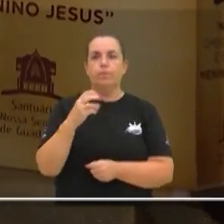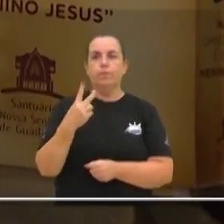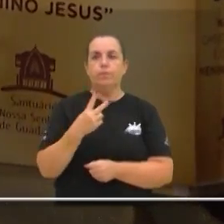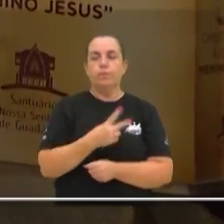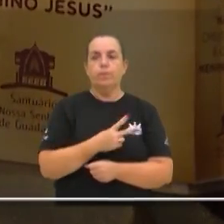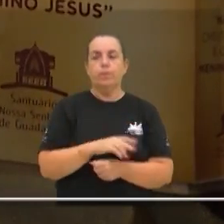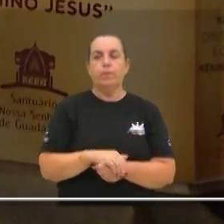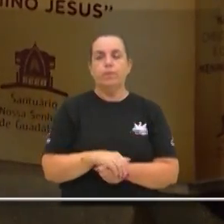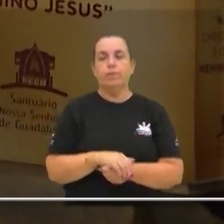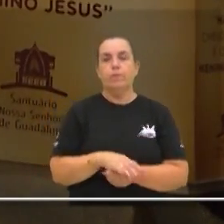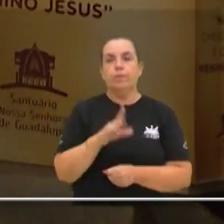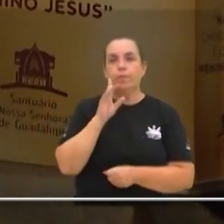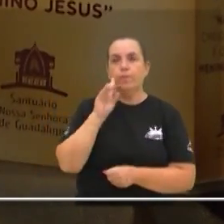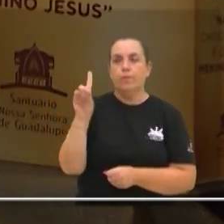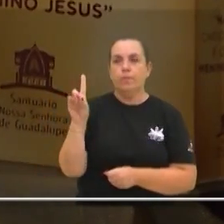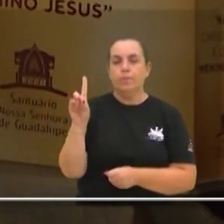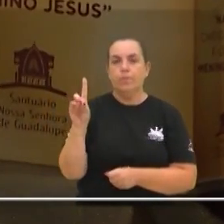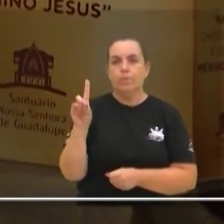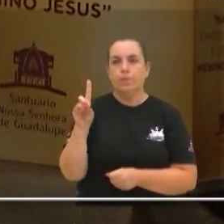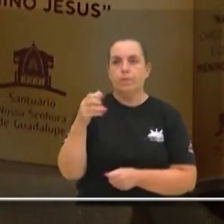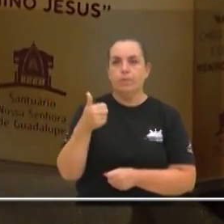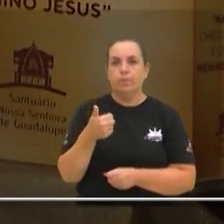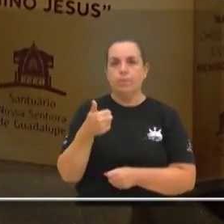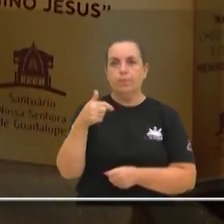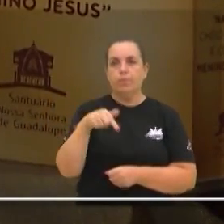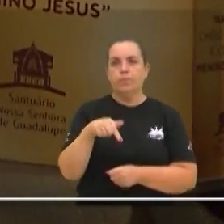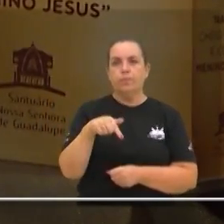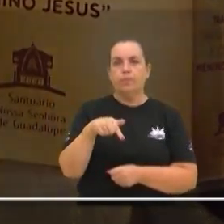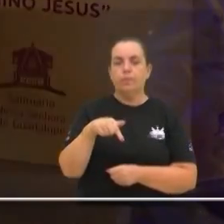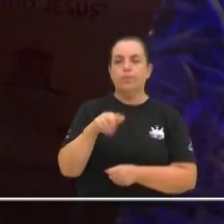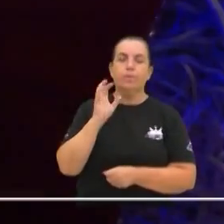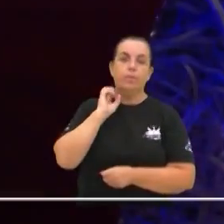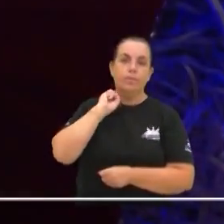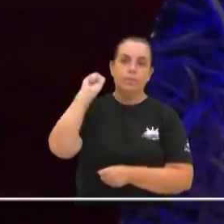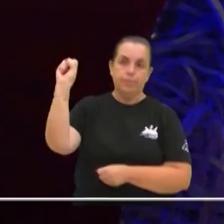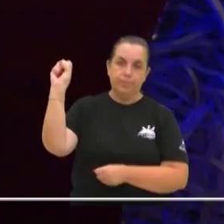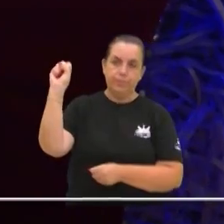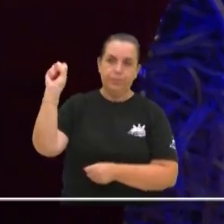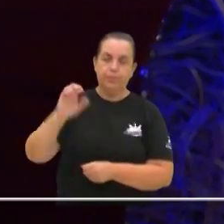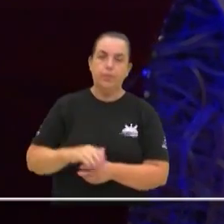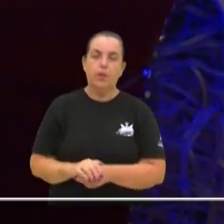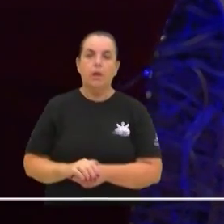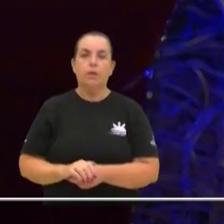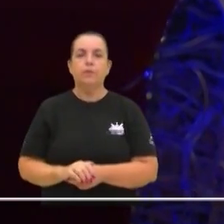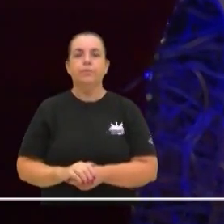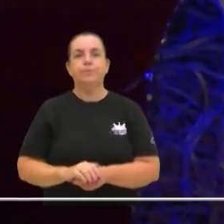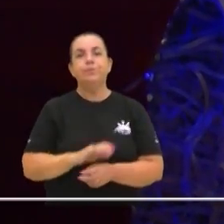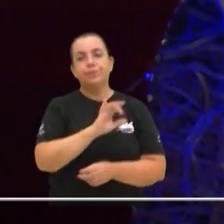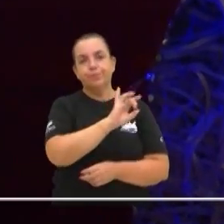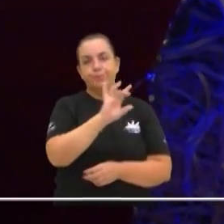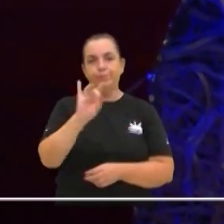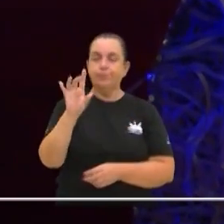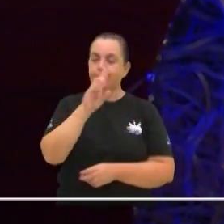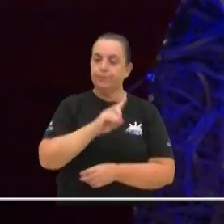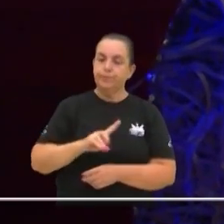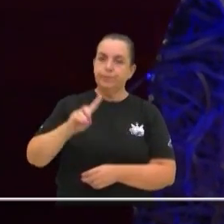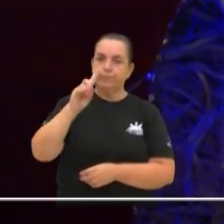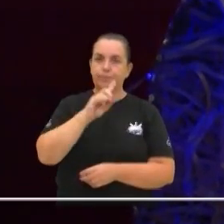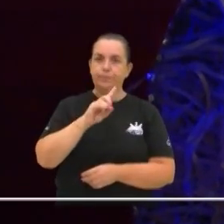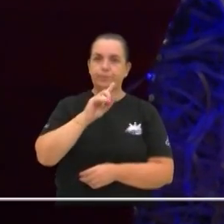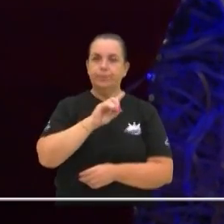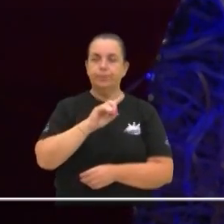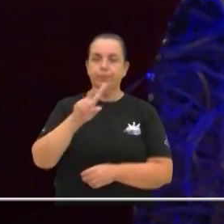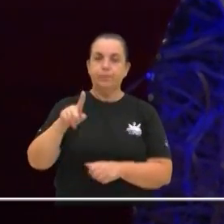2022, no dia 17 de abril. Em cada domingo, uma